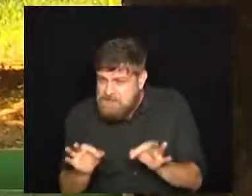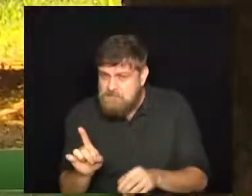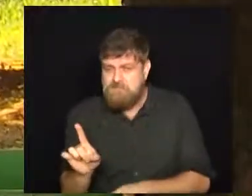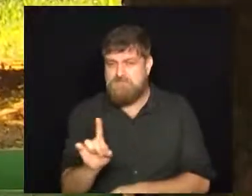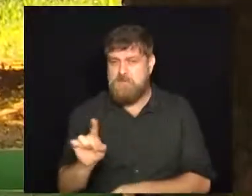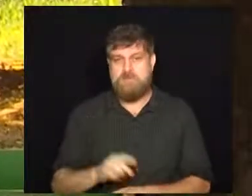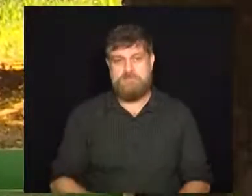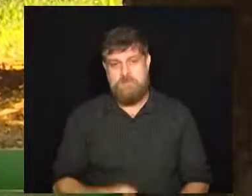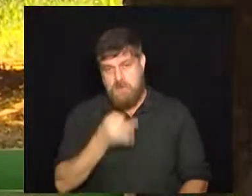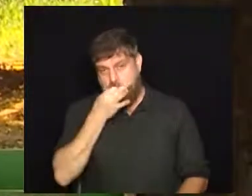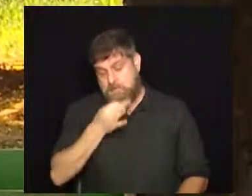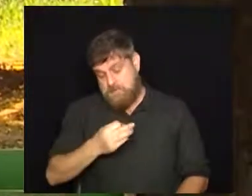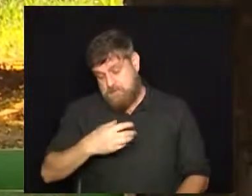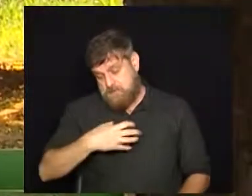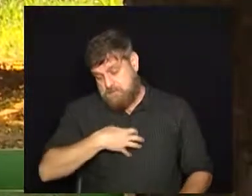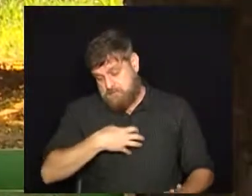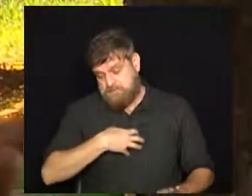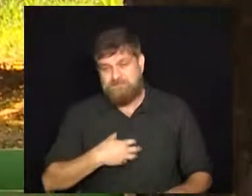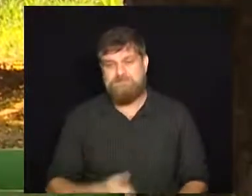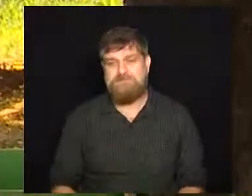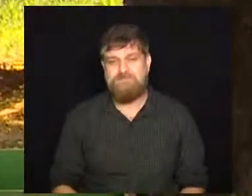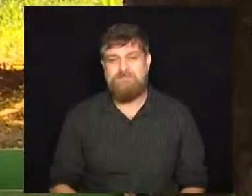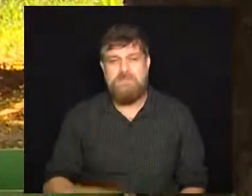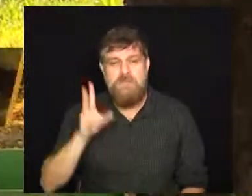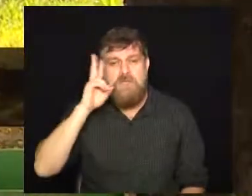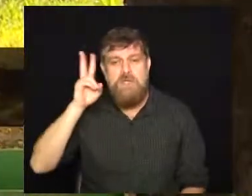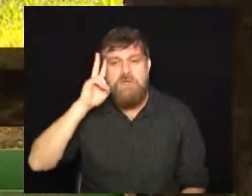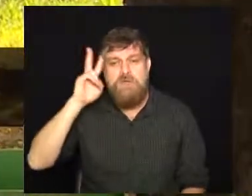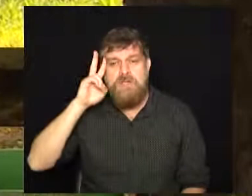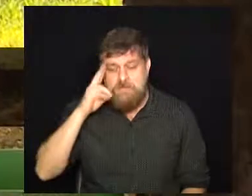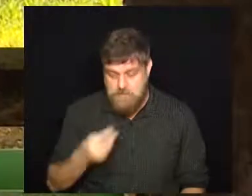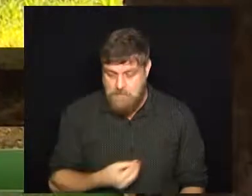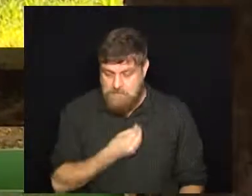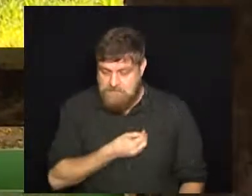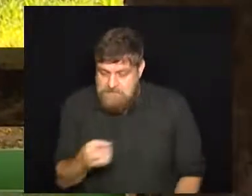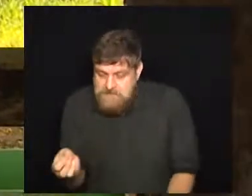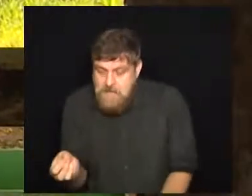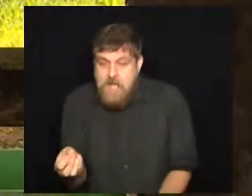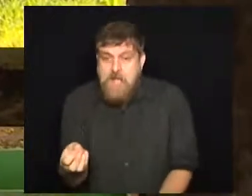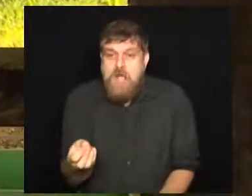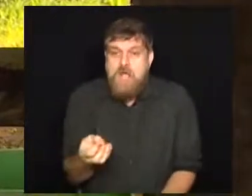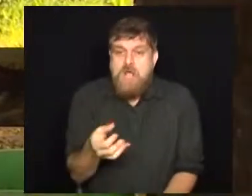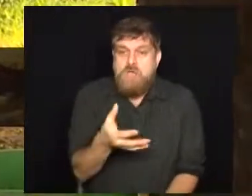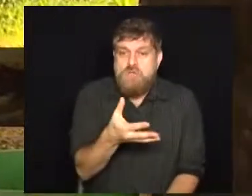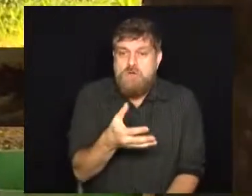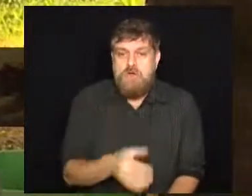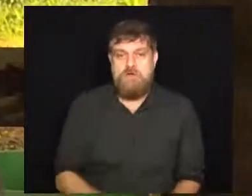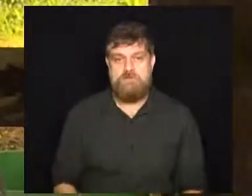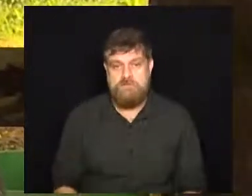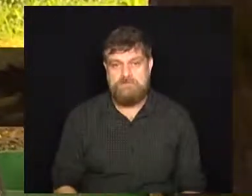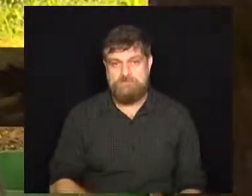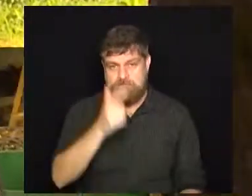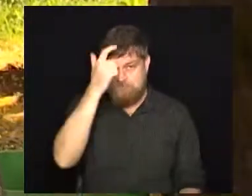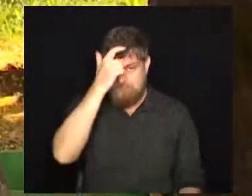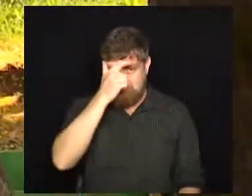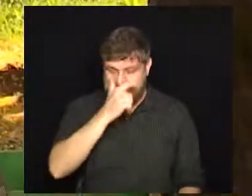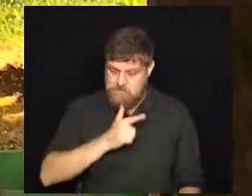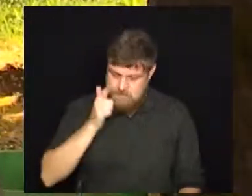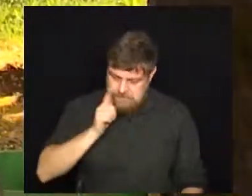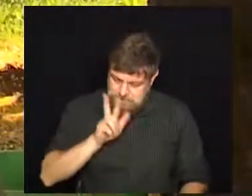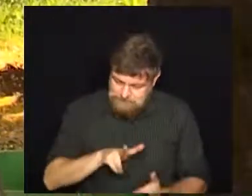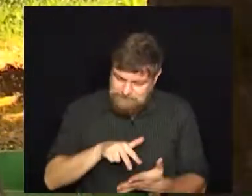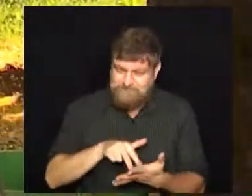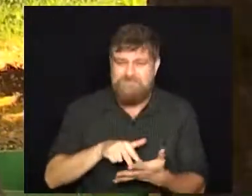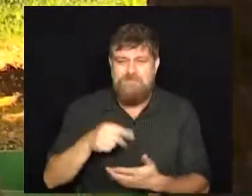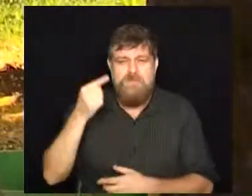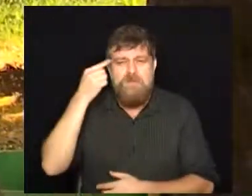Para mim, isso aqui é o ressurgir de uma nova vida, de um novo Delfino e ver a minha